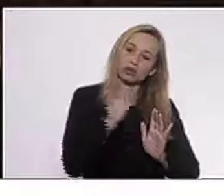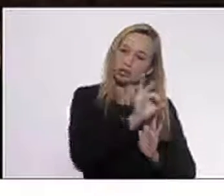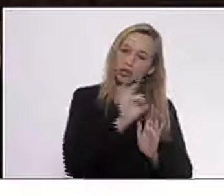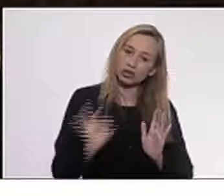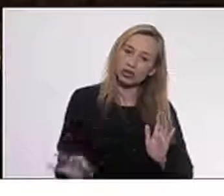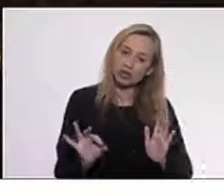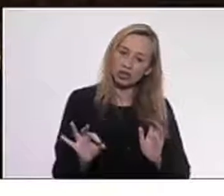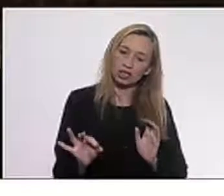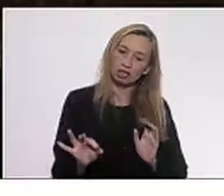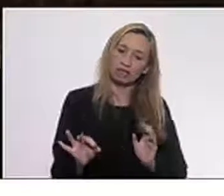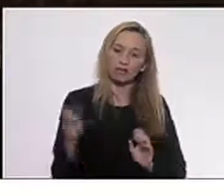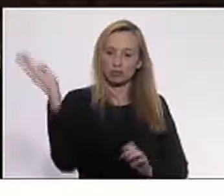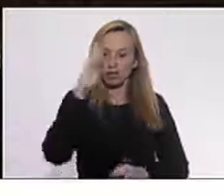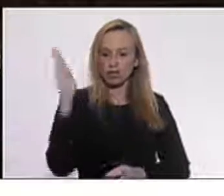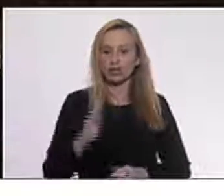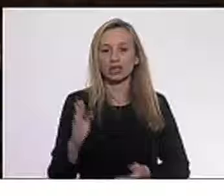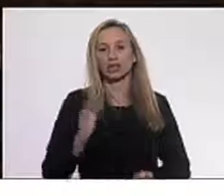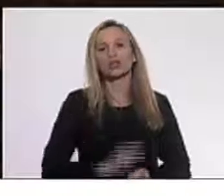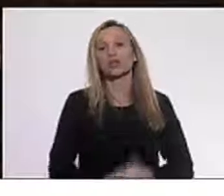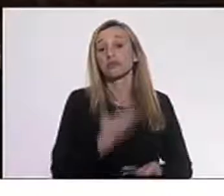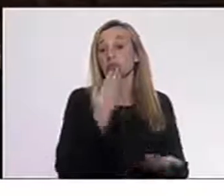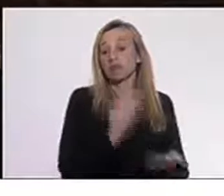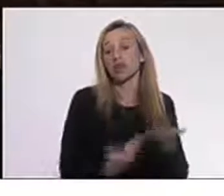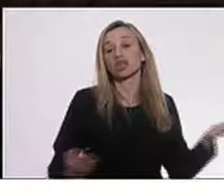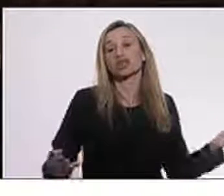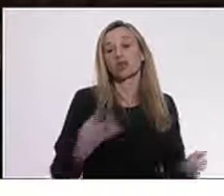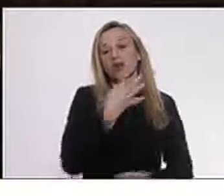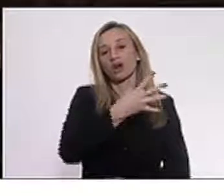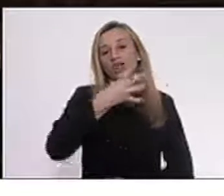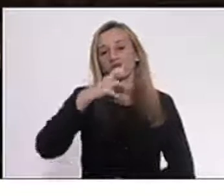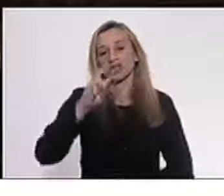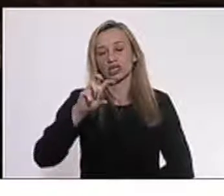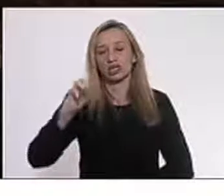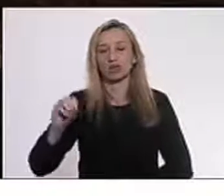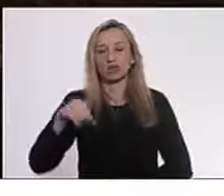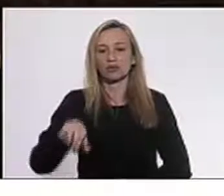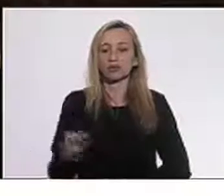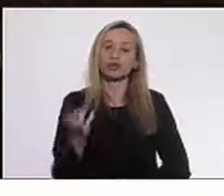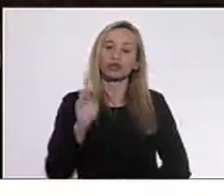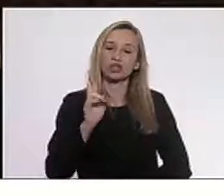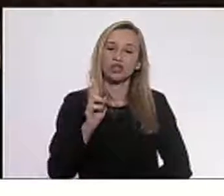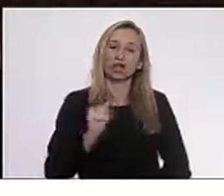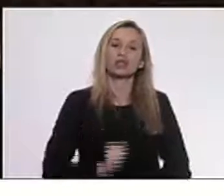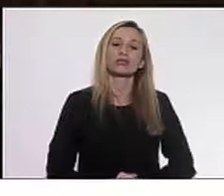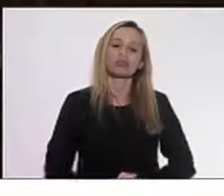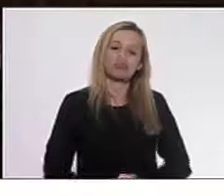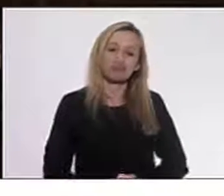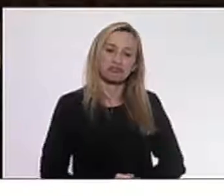4,38% do PIB brasileiro. Foi uma perda de 450 bilhões de reais